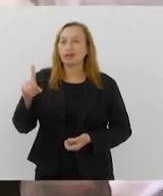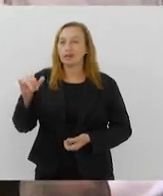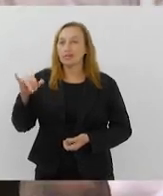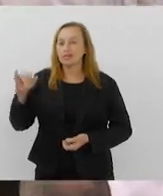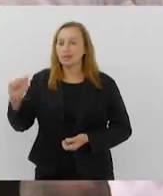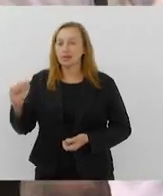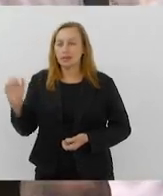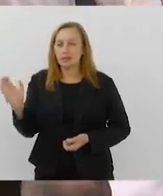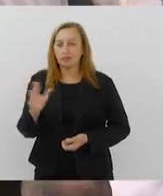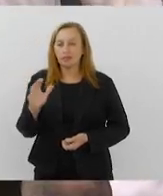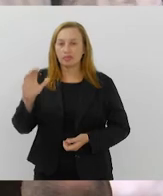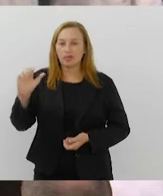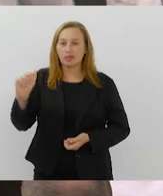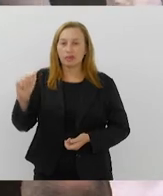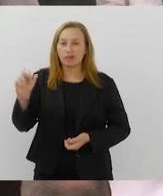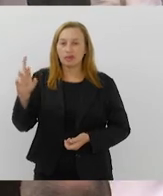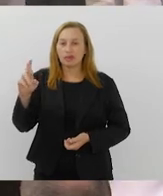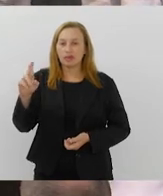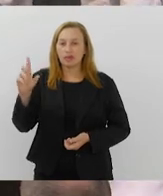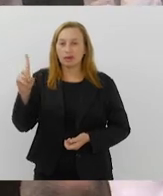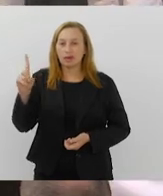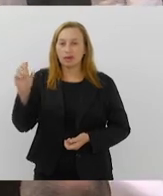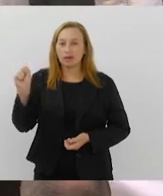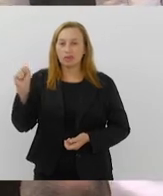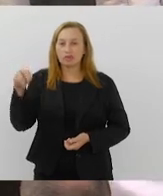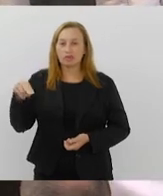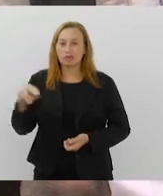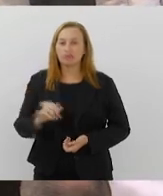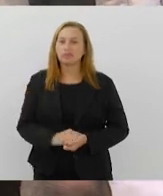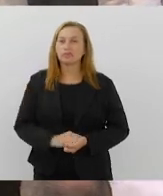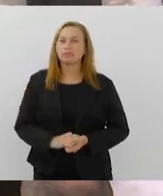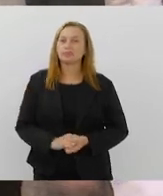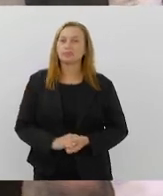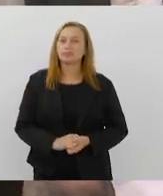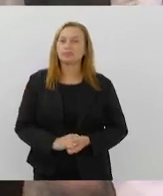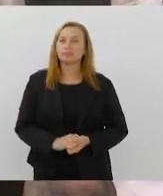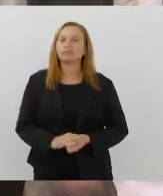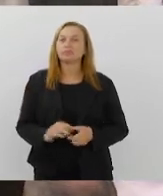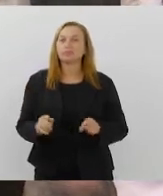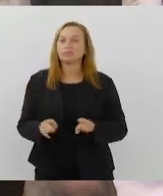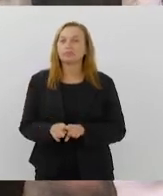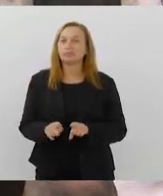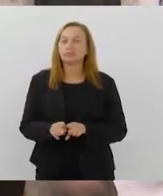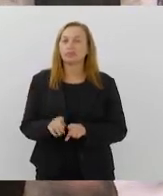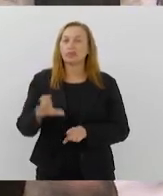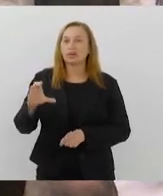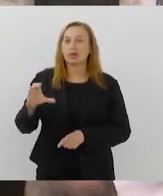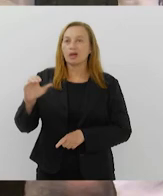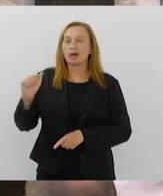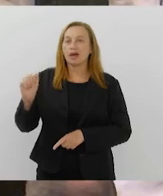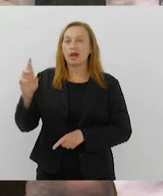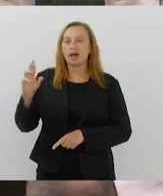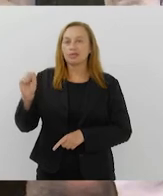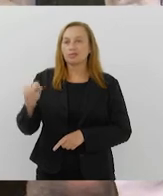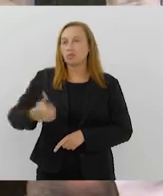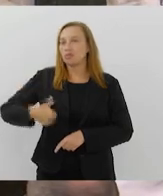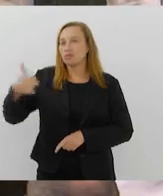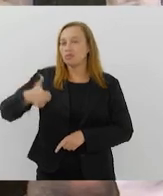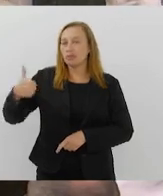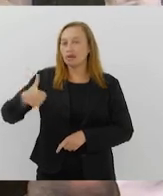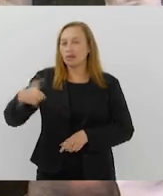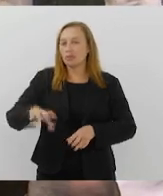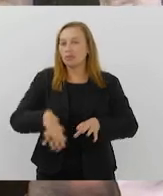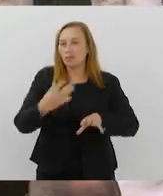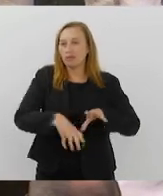junto com a dona Marli. O Carlos Rosado aqui do meu lado foi o primeiro faixa preta polêmico do Carson, que